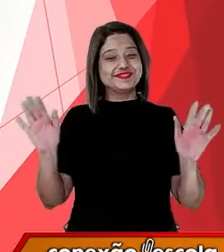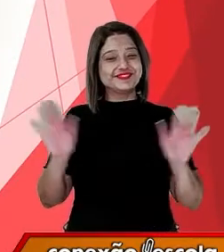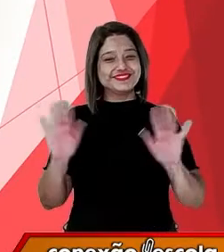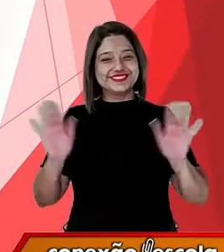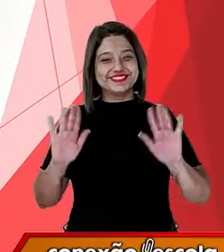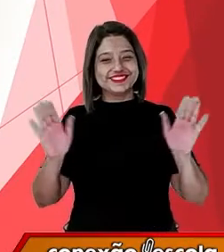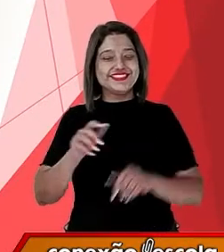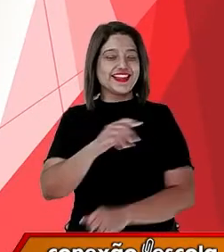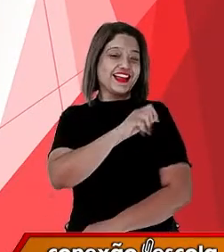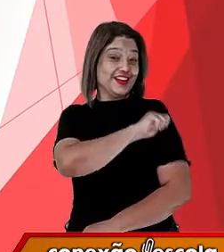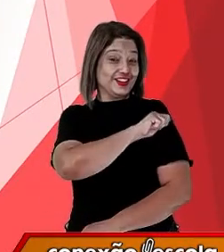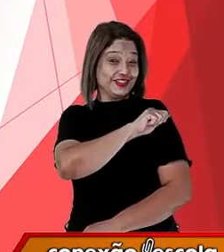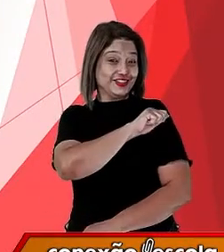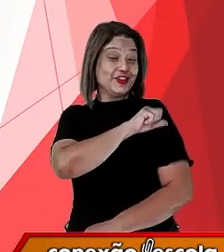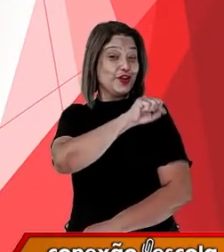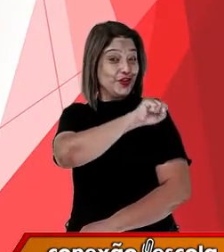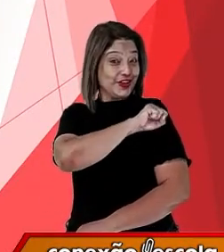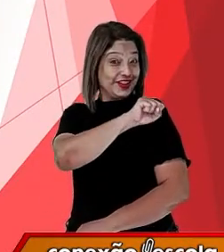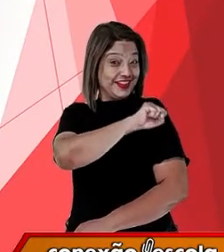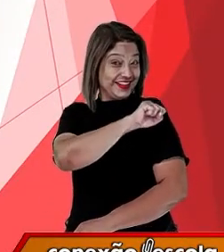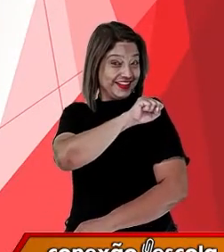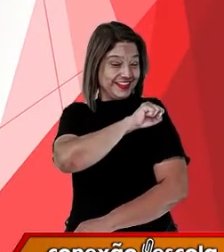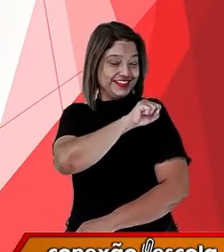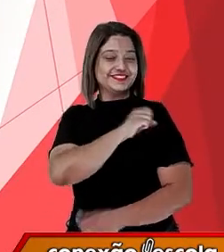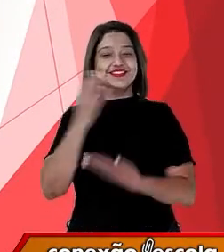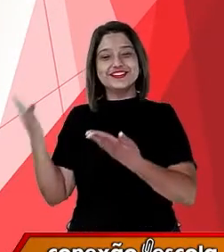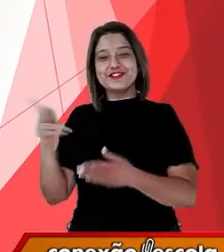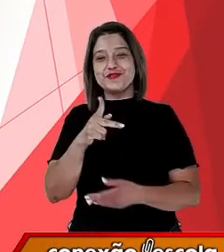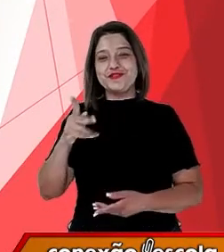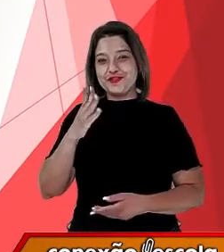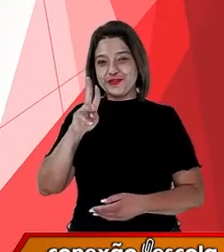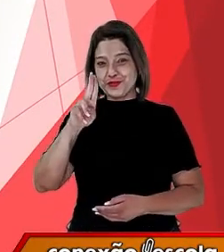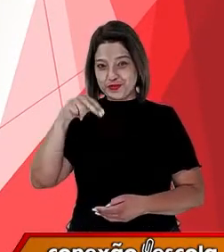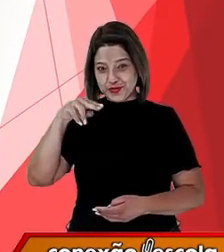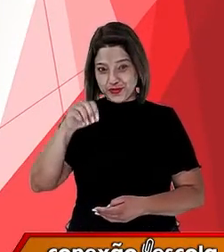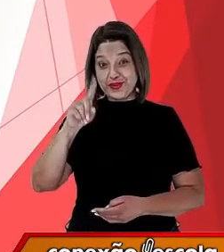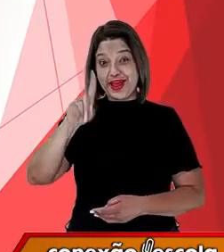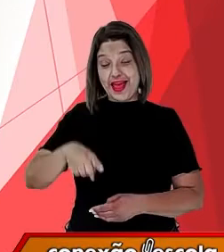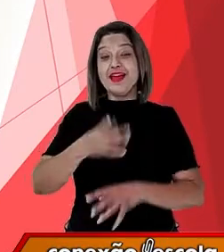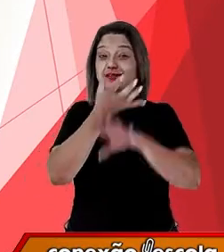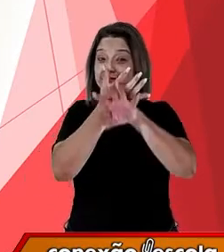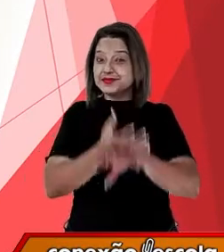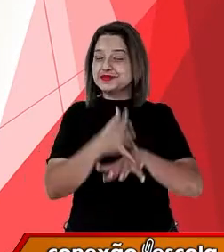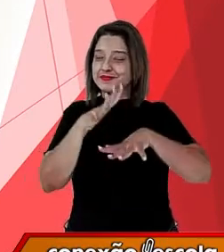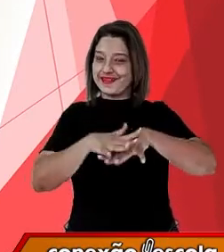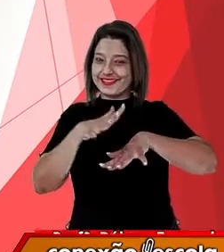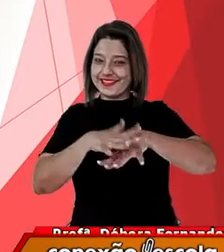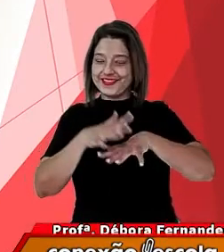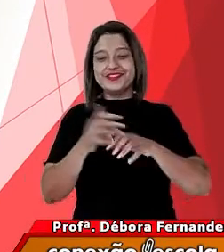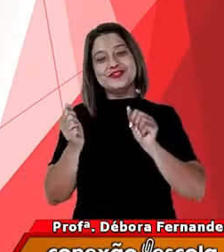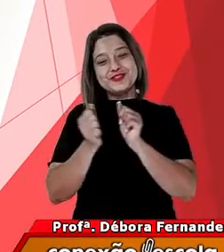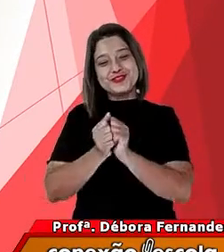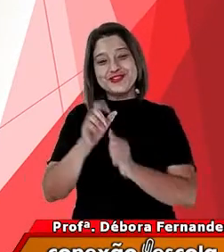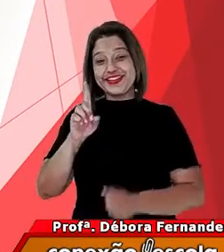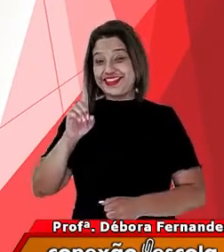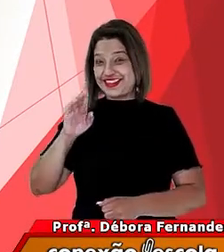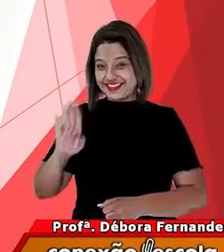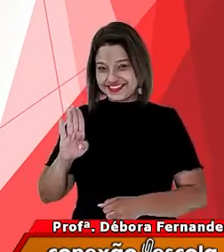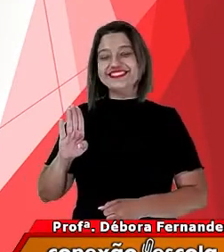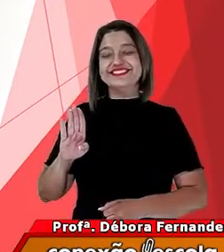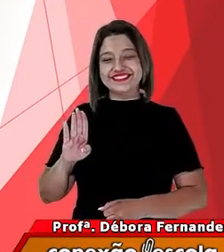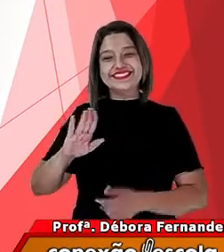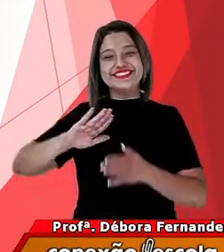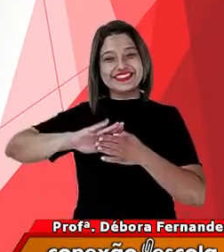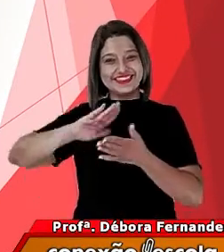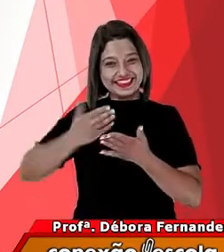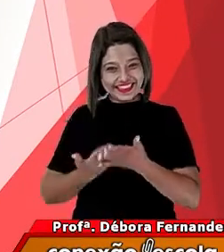Olá, estudante do 8º ano! Eu sou o professor Bruno, professor de matemática, e junto com a Débora, nós